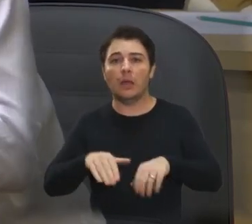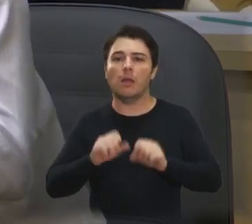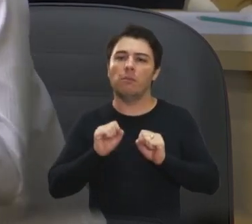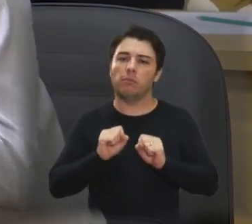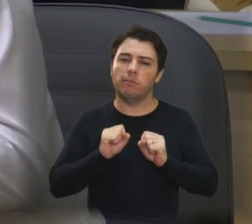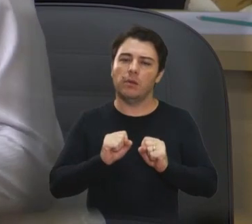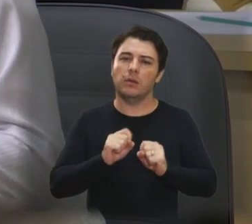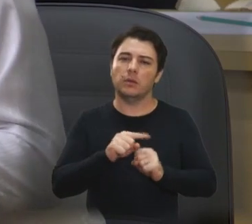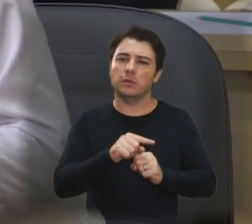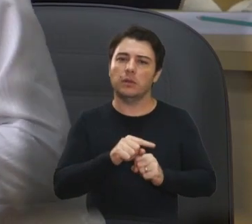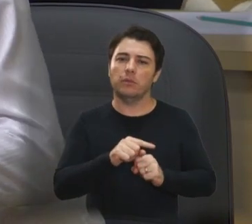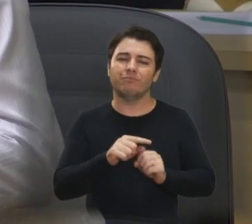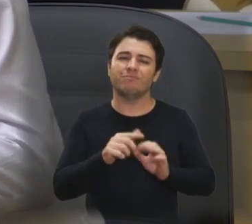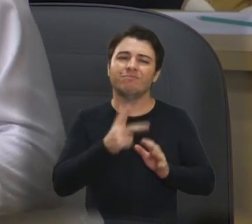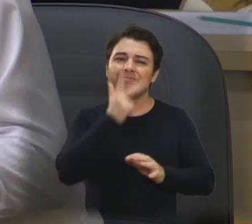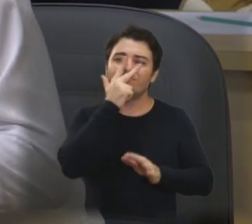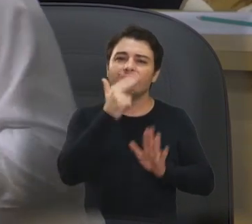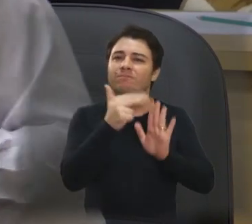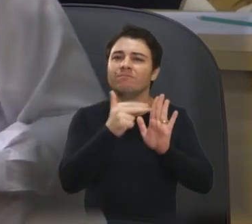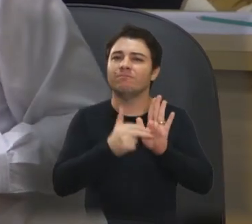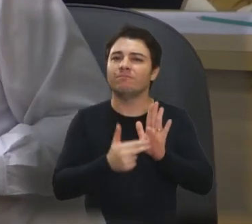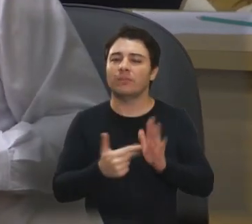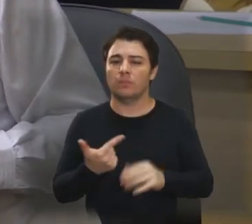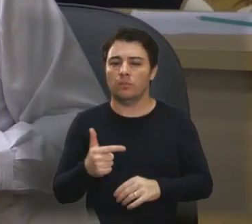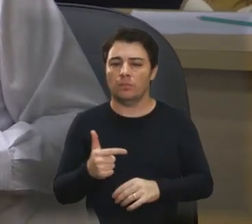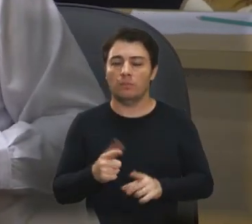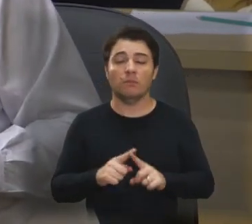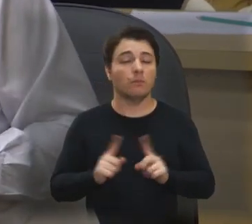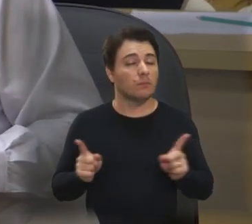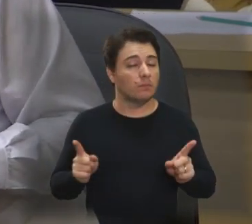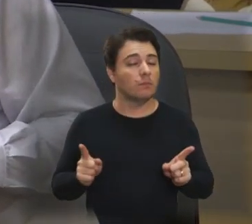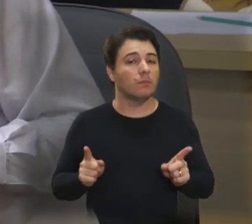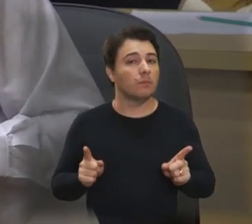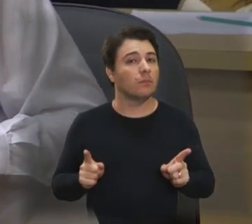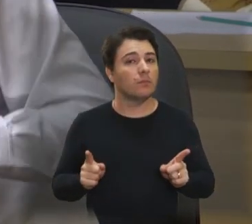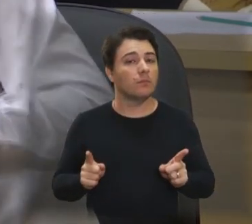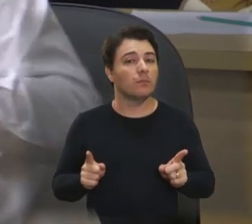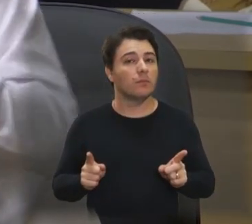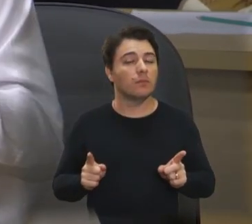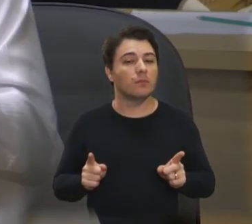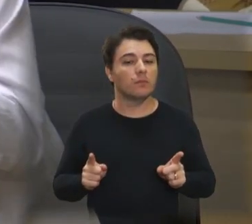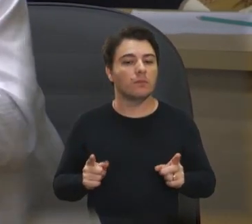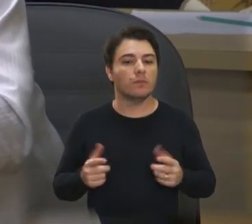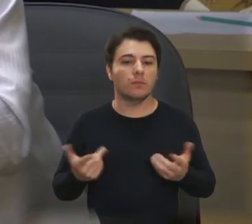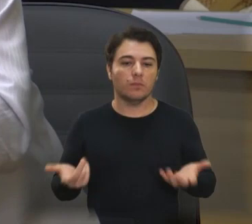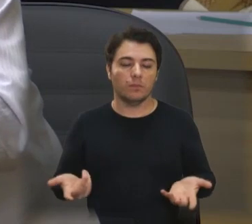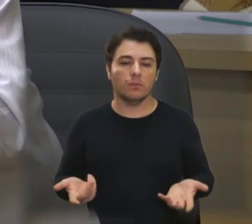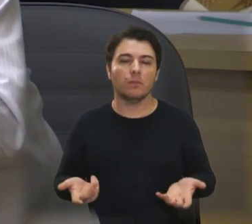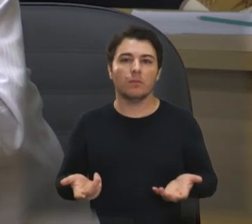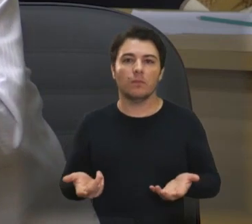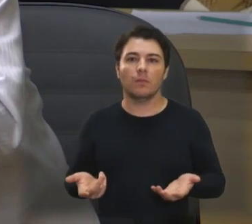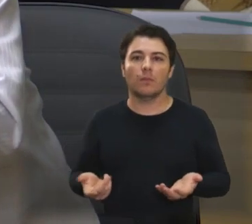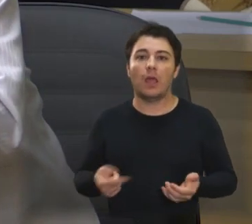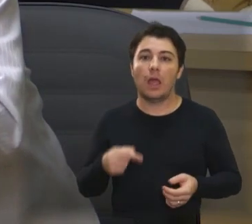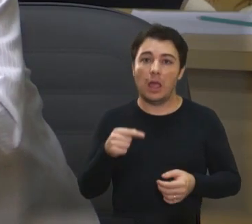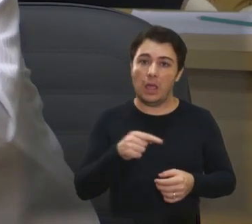plantada ou não tem uma regra uma determinação né então a gente tá tão pelo é o procedimento